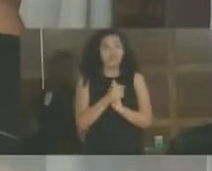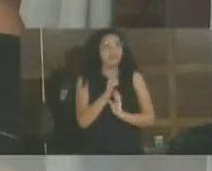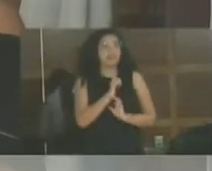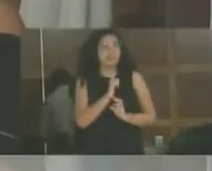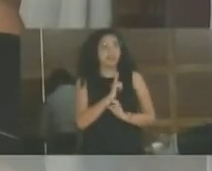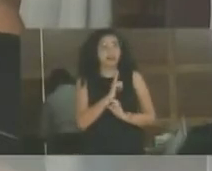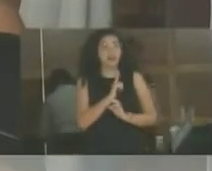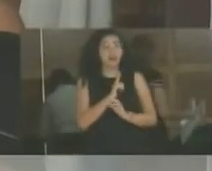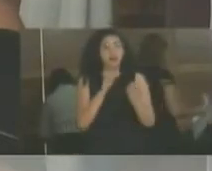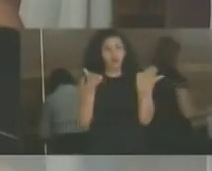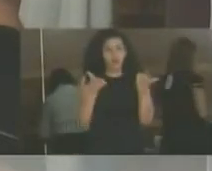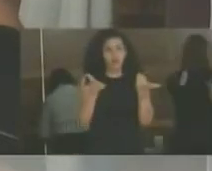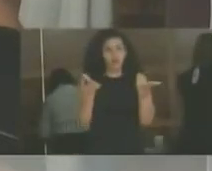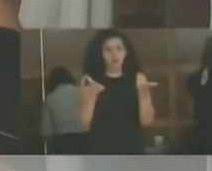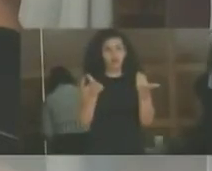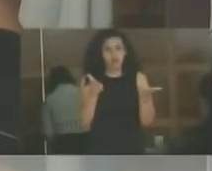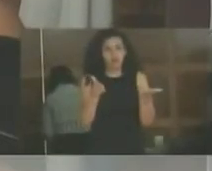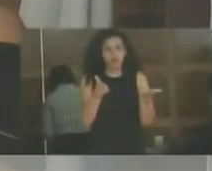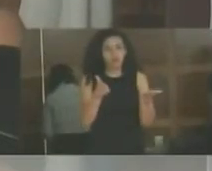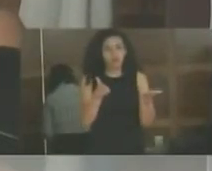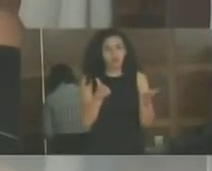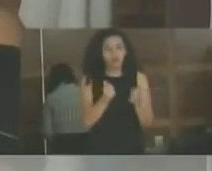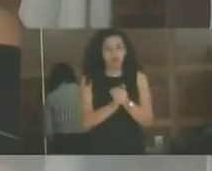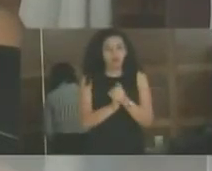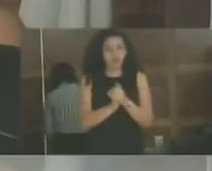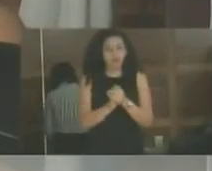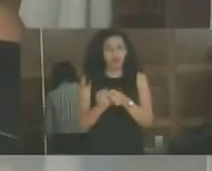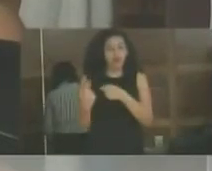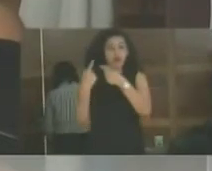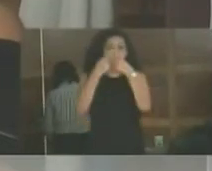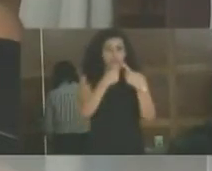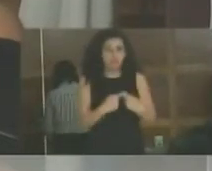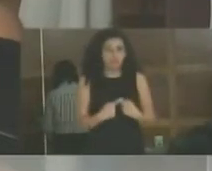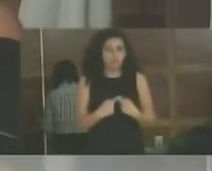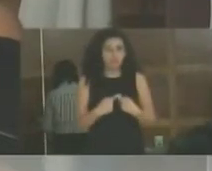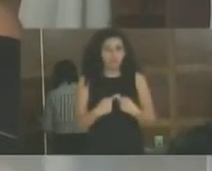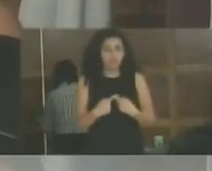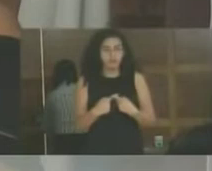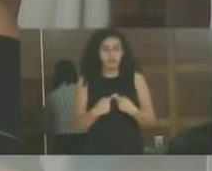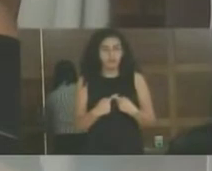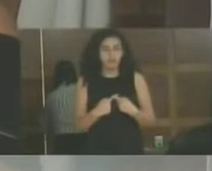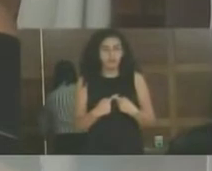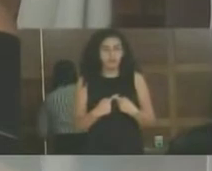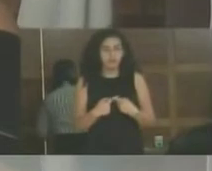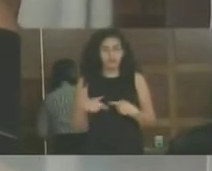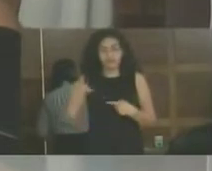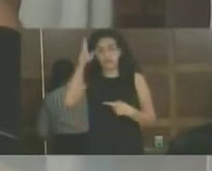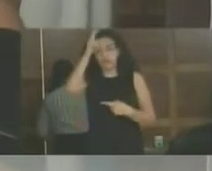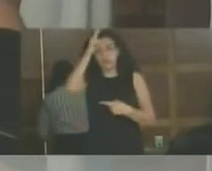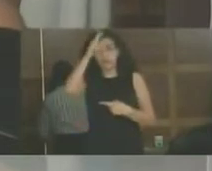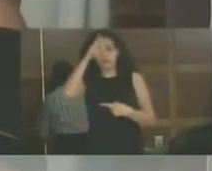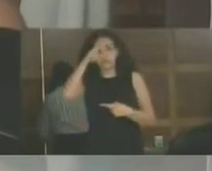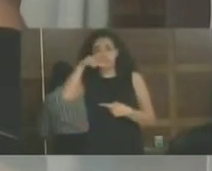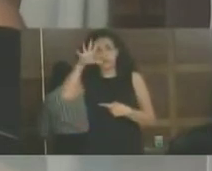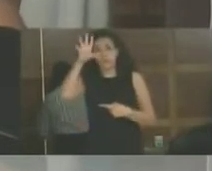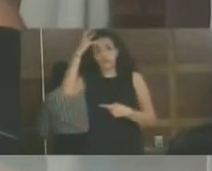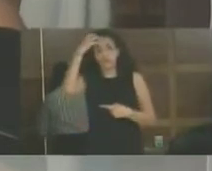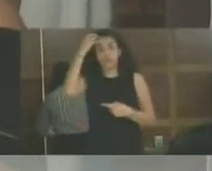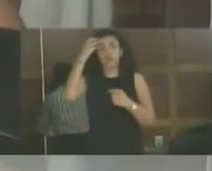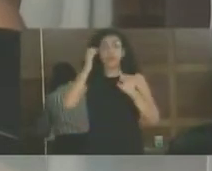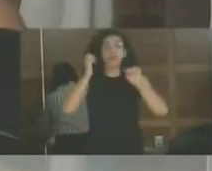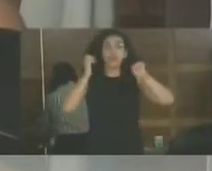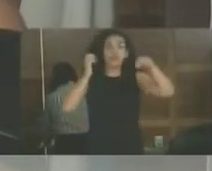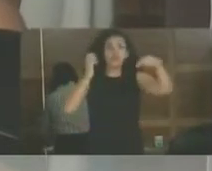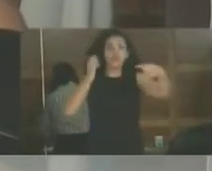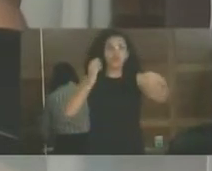nesse final de semana, a gente vai ter o torneio, né? A disputa municipal. E no próximo, que é o dia